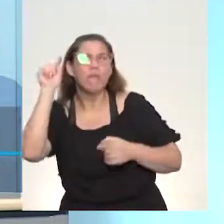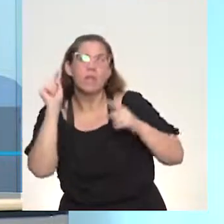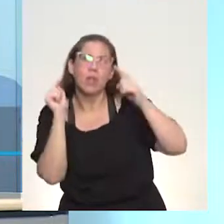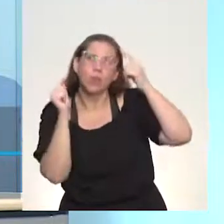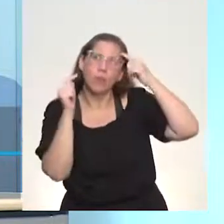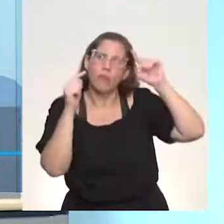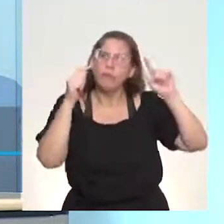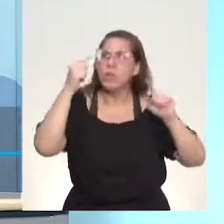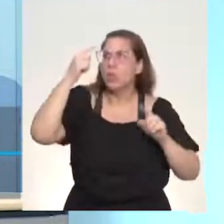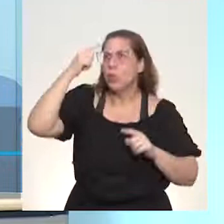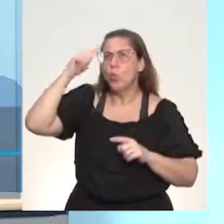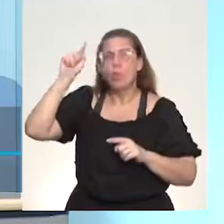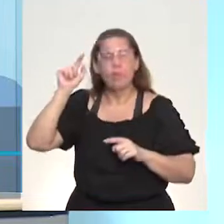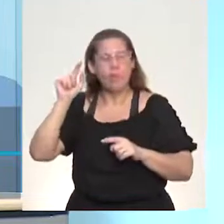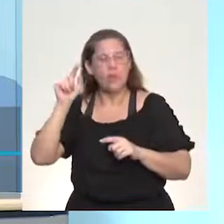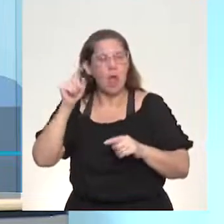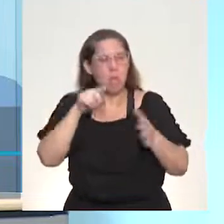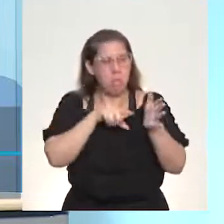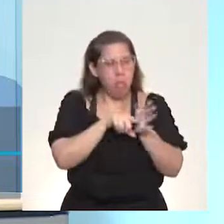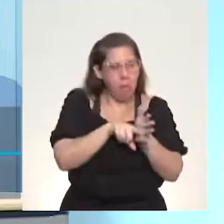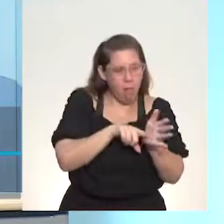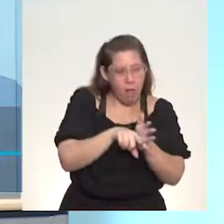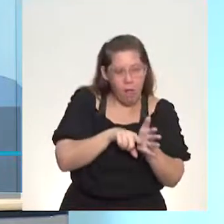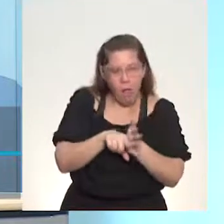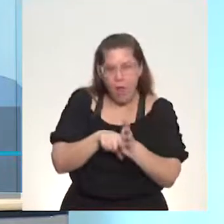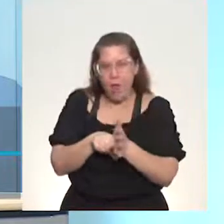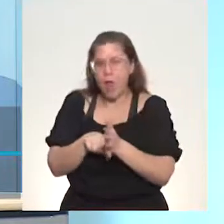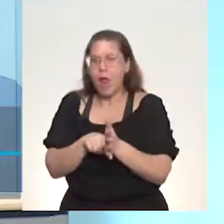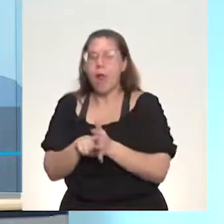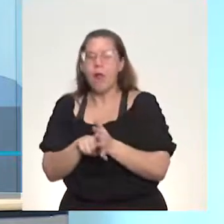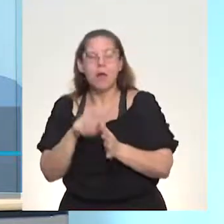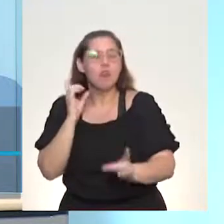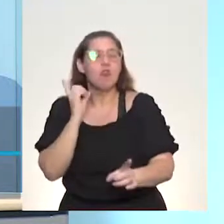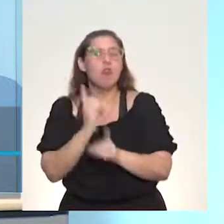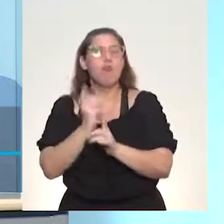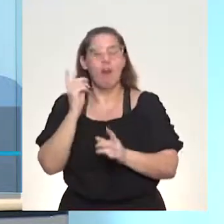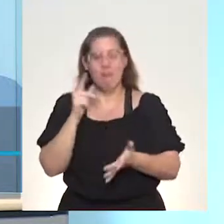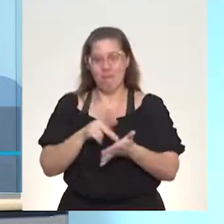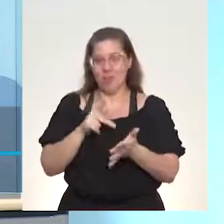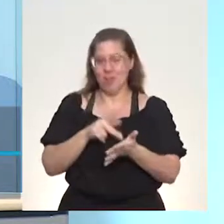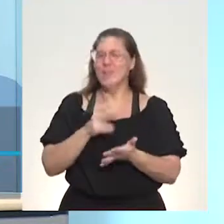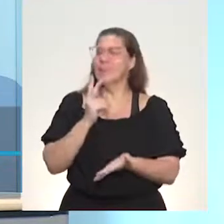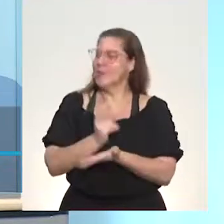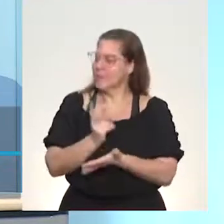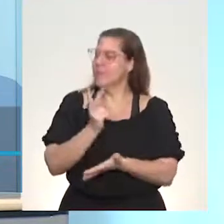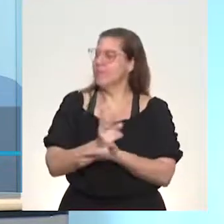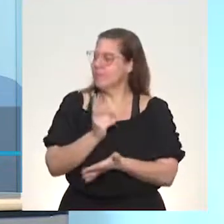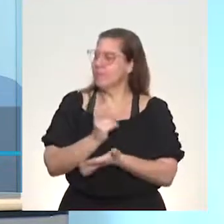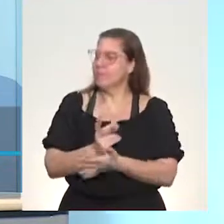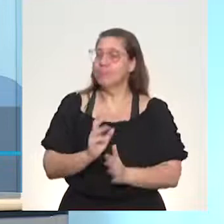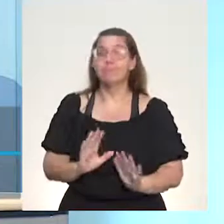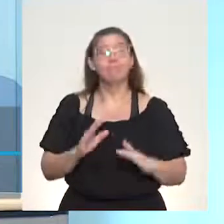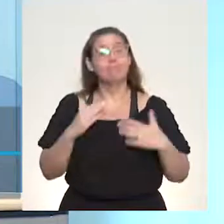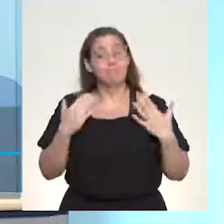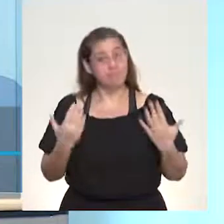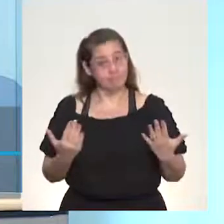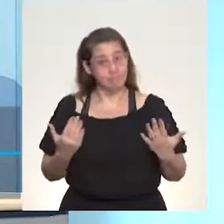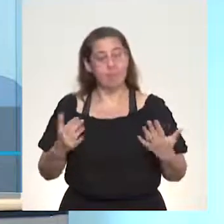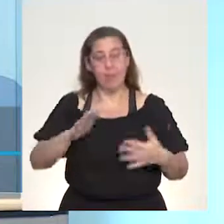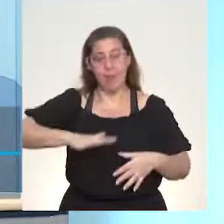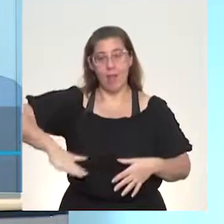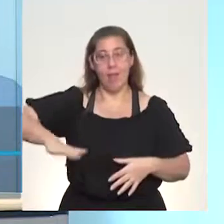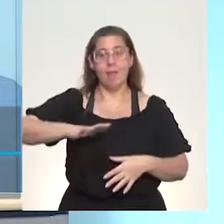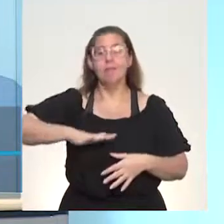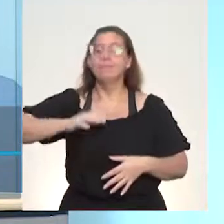questionamento. A busca da verdade, ela nunca termina, né? Então, por esse aspecto da ciência, porque